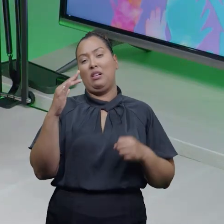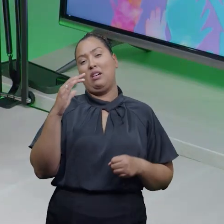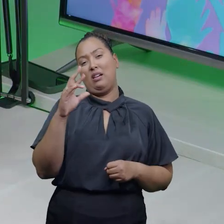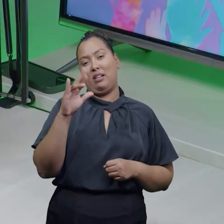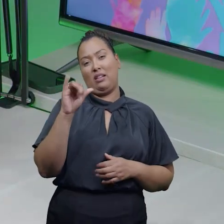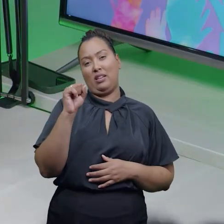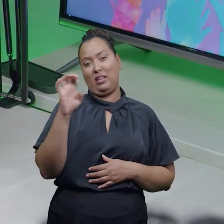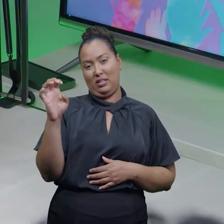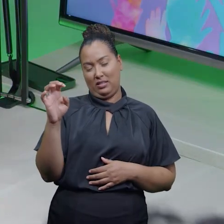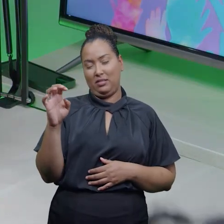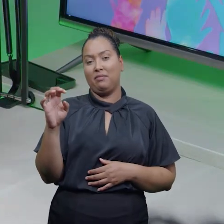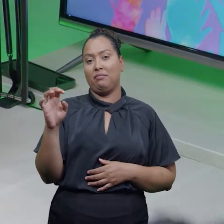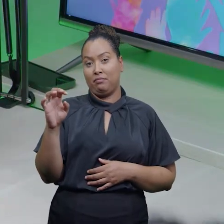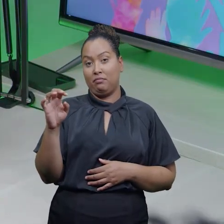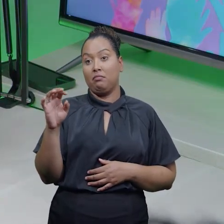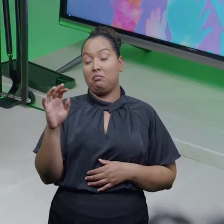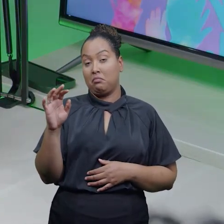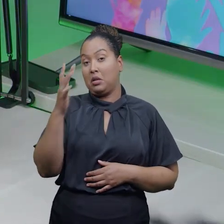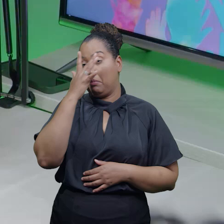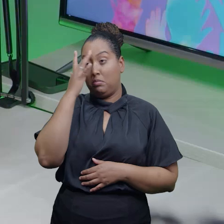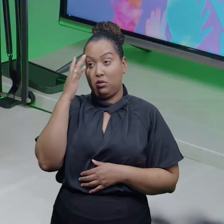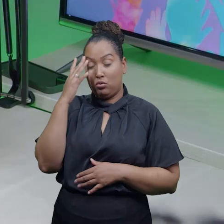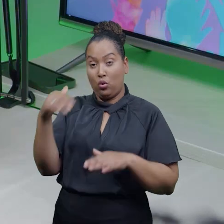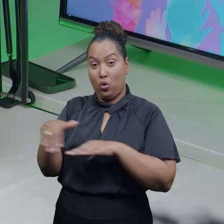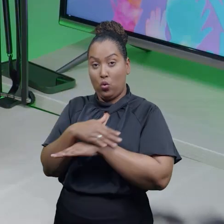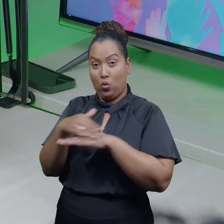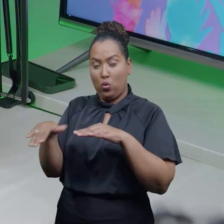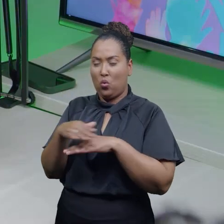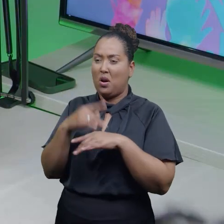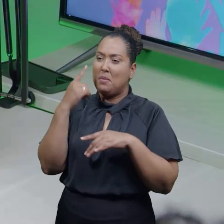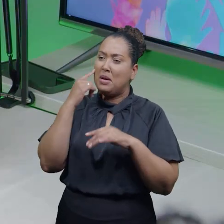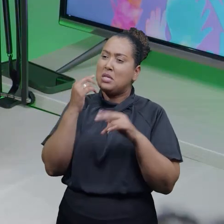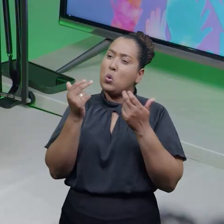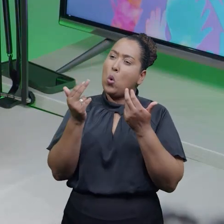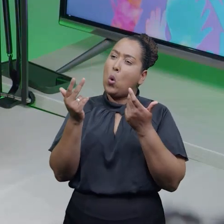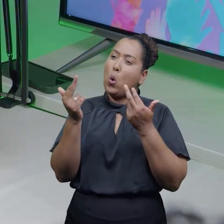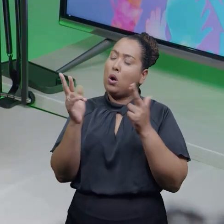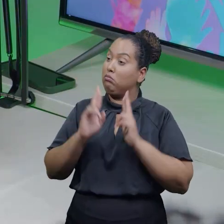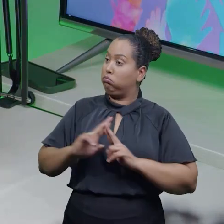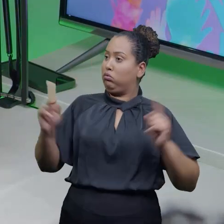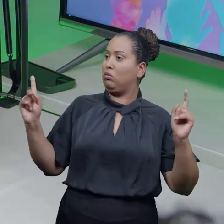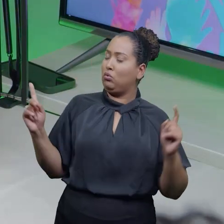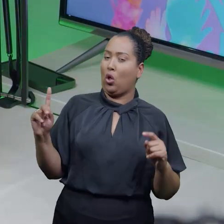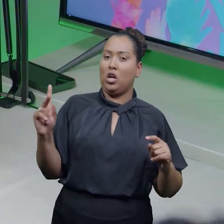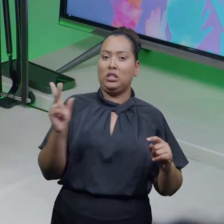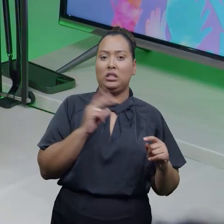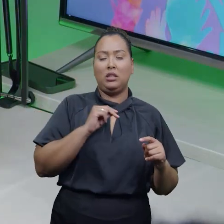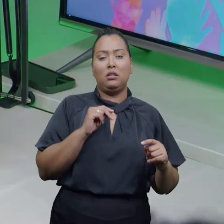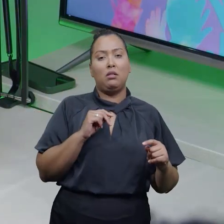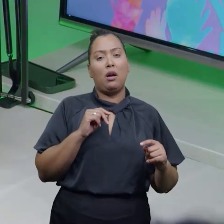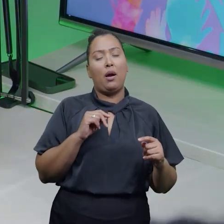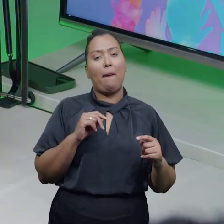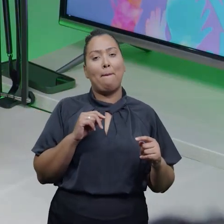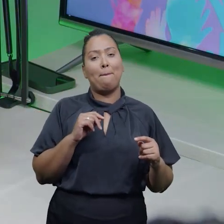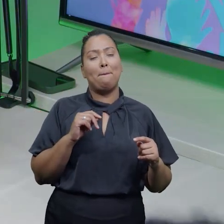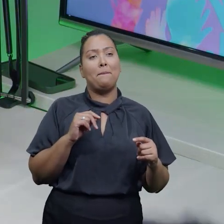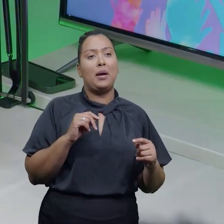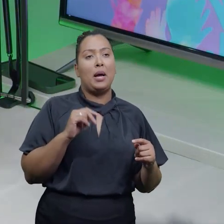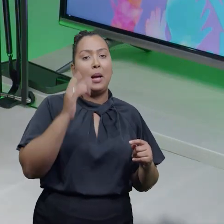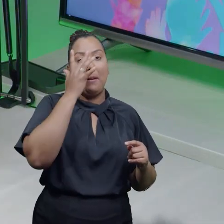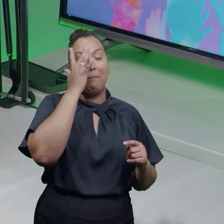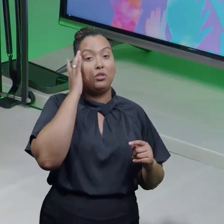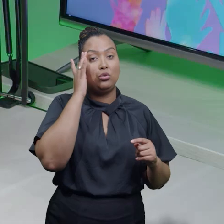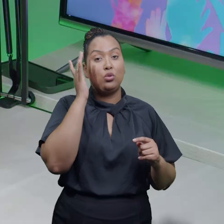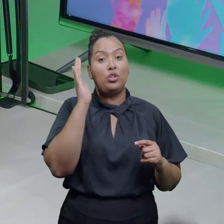aguda, houve inclusive uma alteração do perfil das pessoas em situação de rua. A gente passou a ver muitas